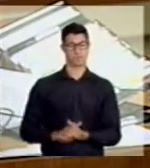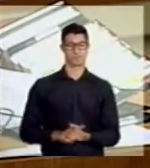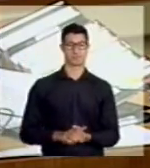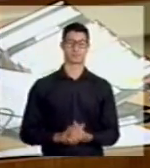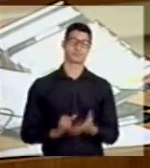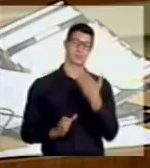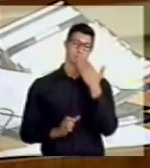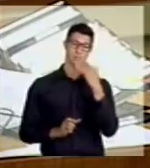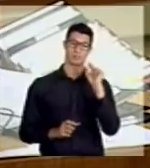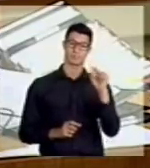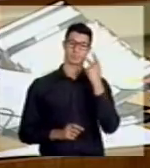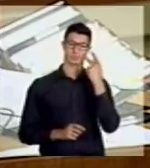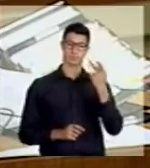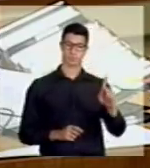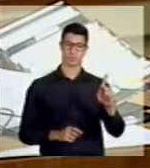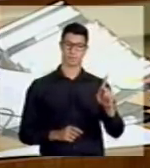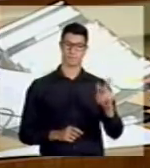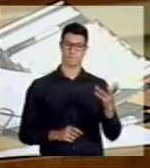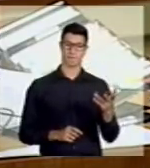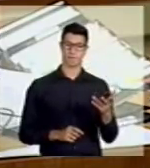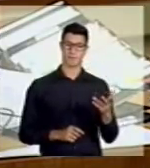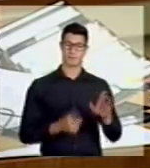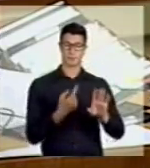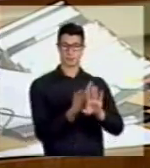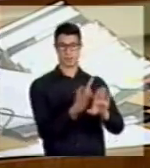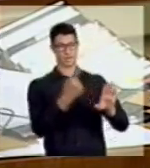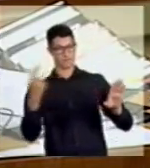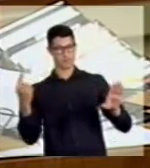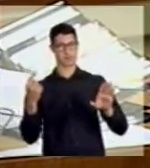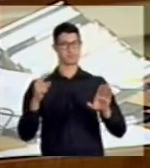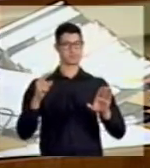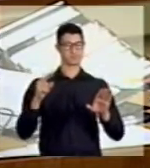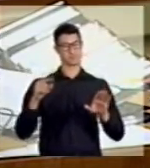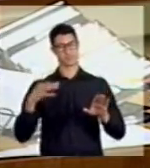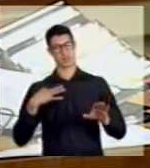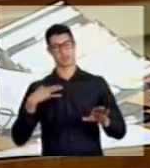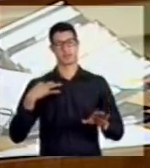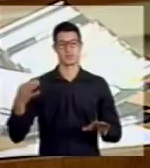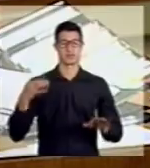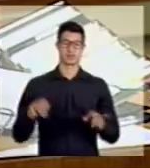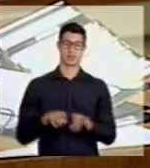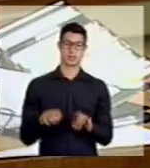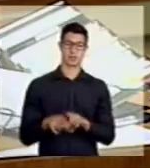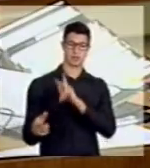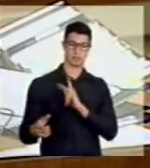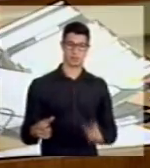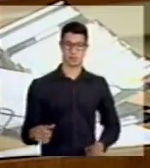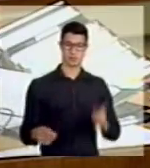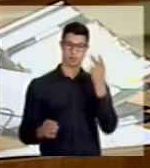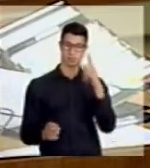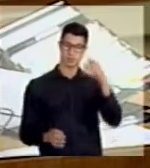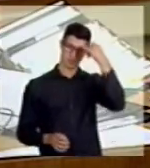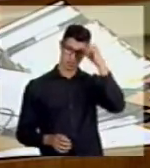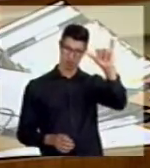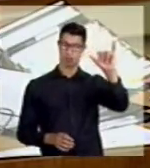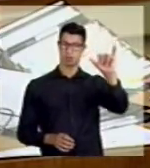De maneira que, para afastar um eventual voluntarismo, e mais, senhor presidente, para